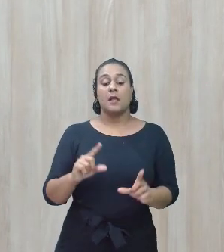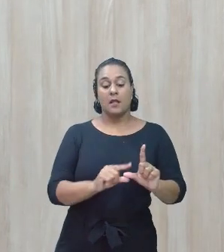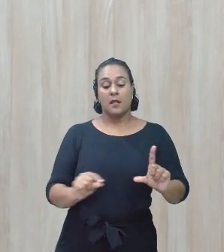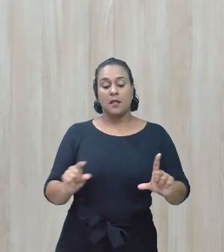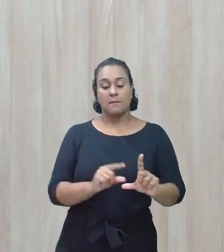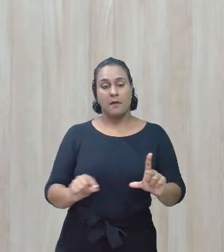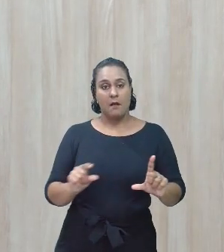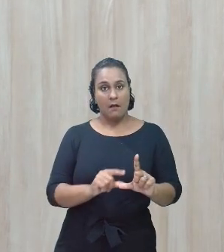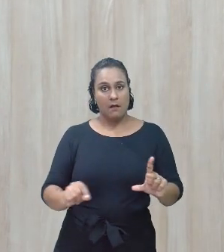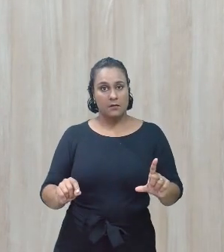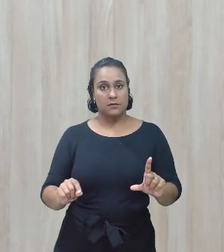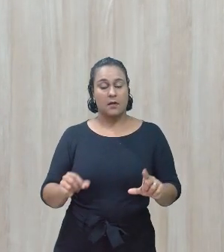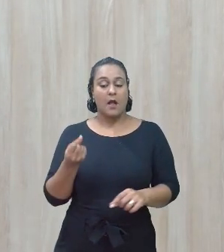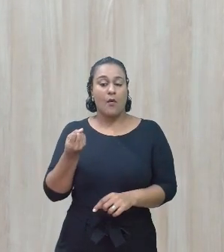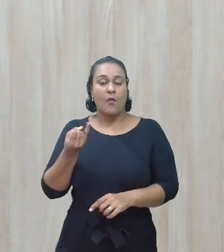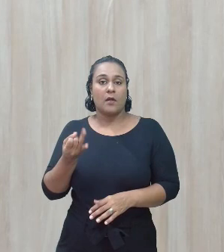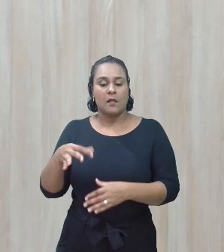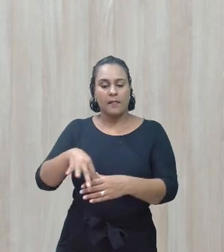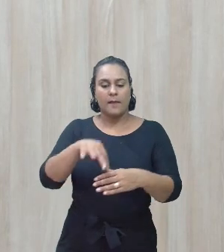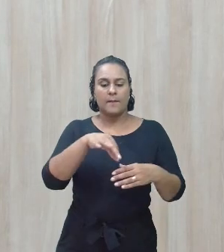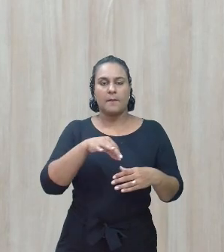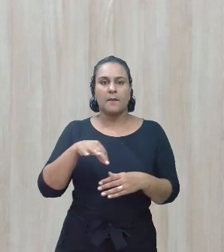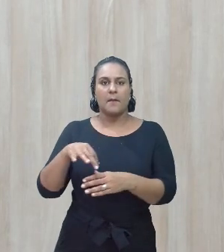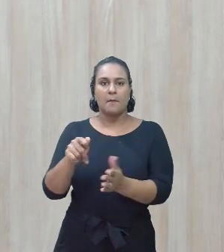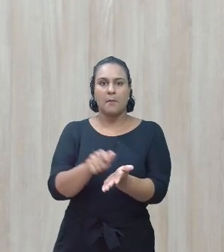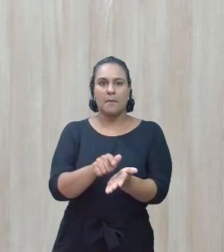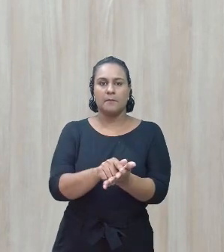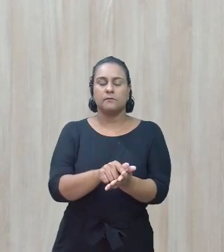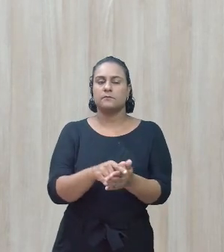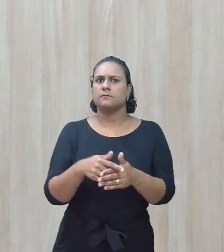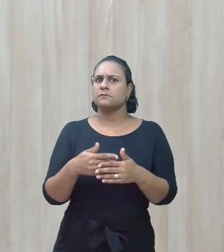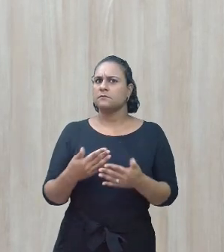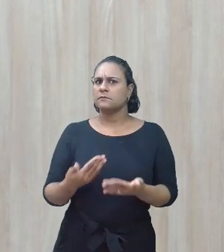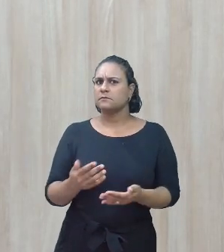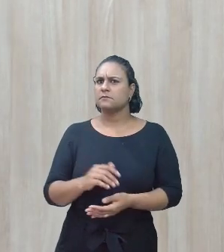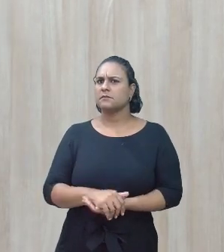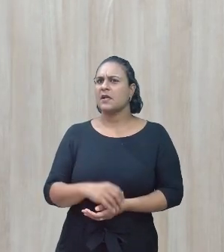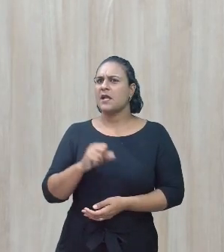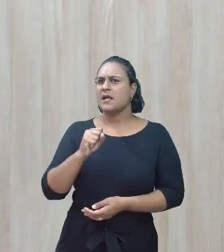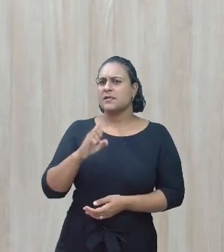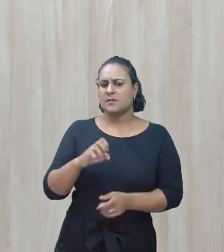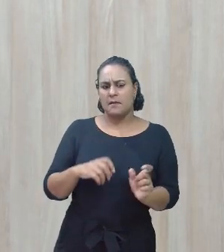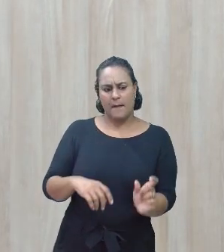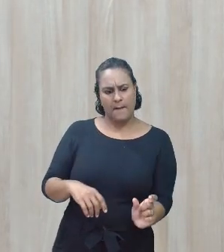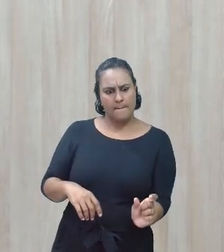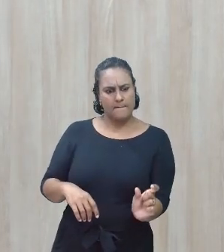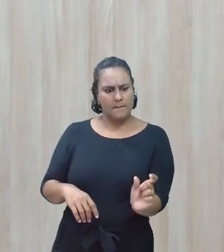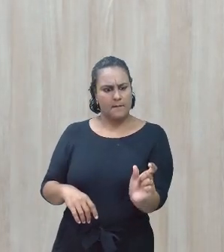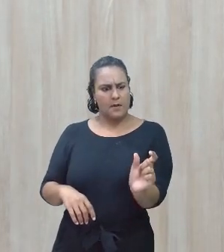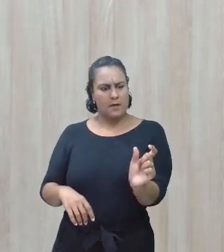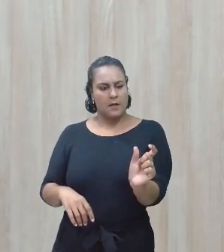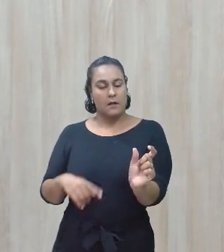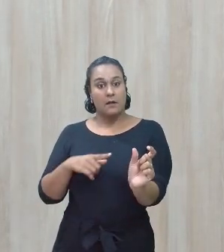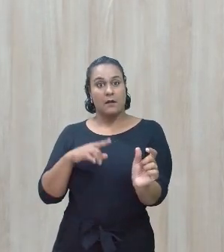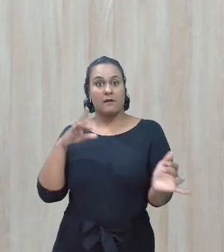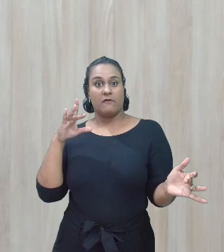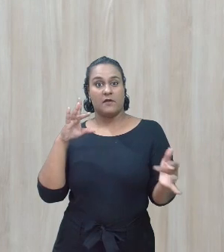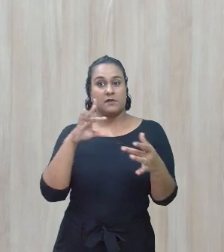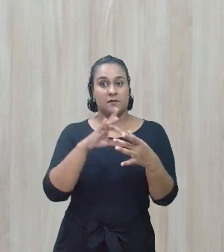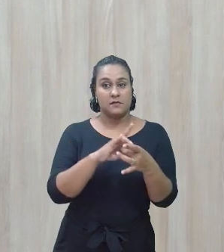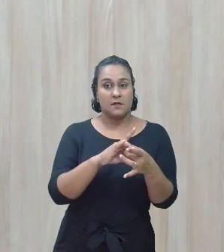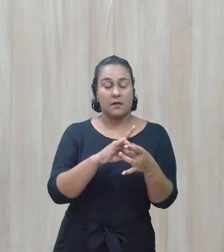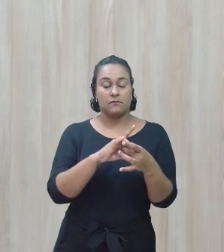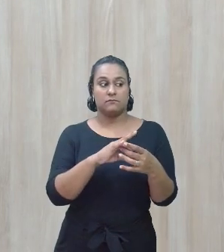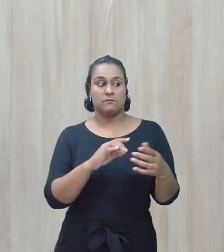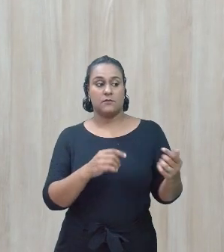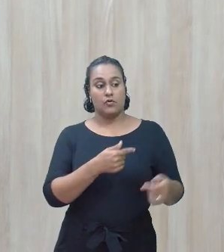Tá, Briana, então quer dizer que se esse gráfico, essa altura dessa barrinha, bater numa linha, ele vai estar associado a um número